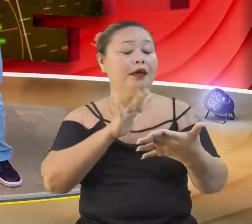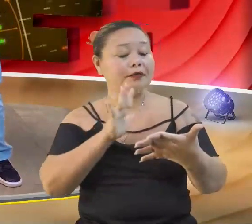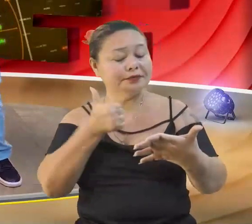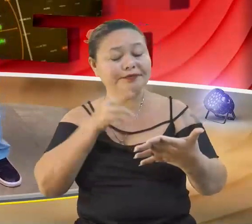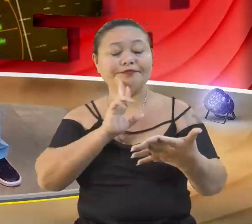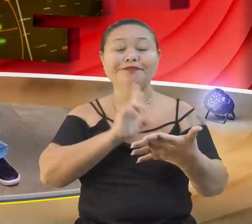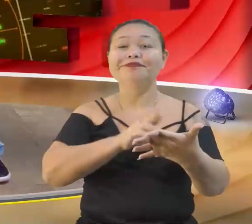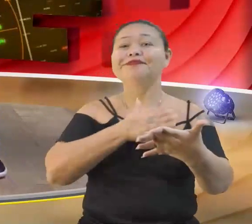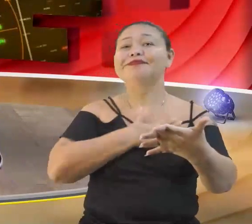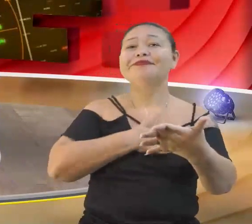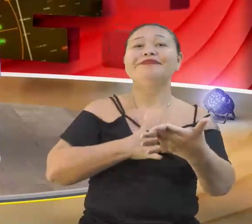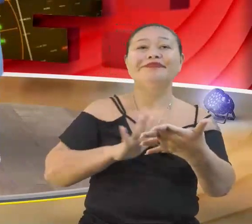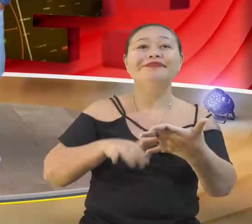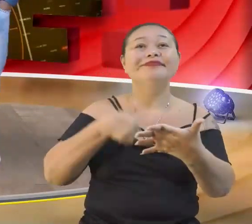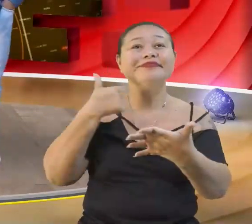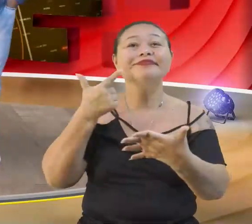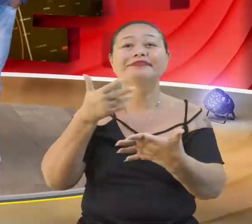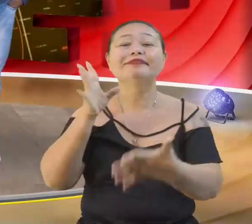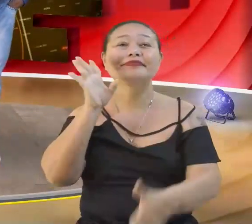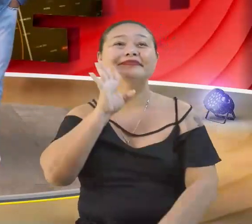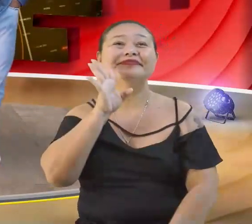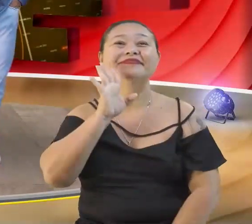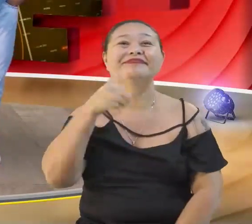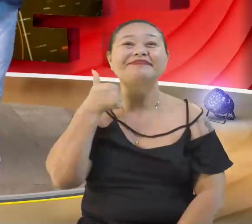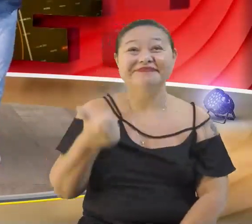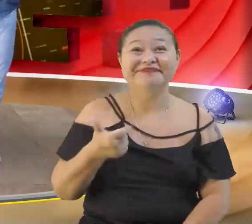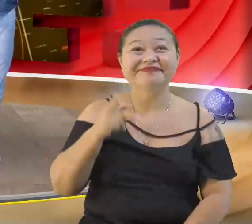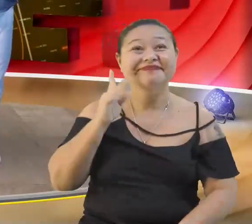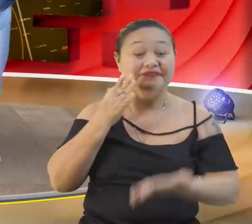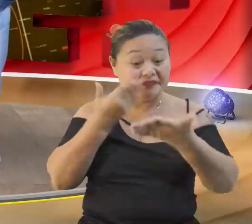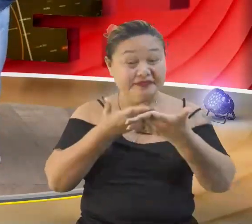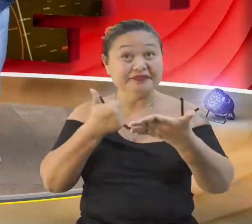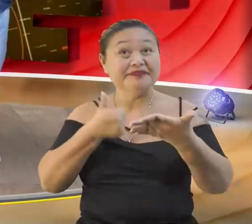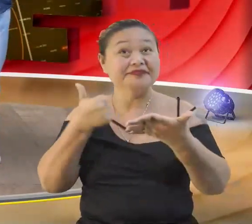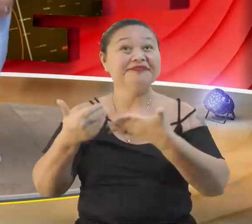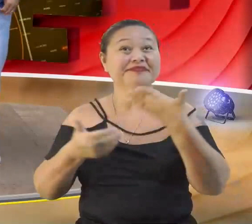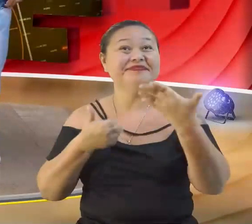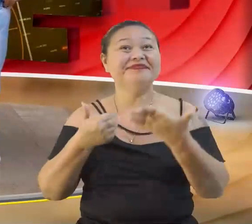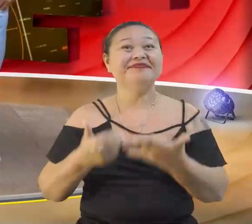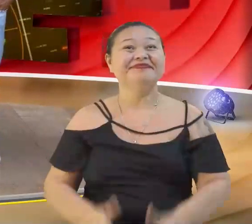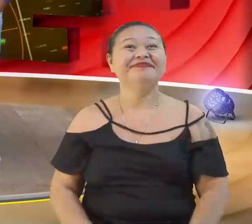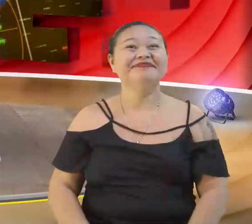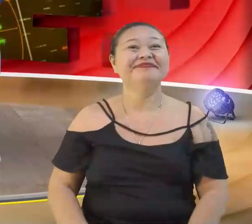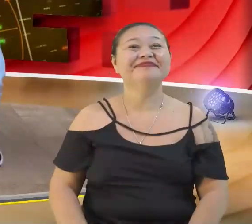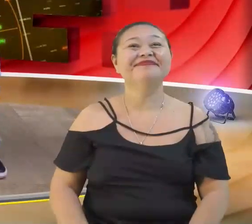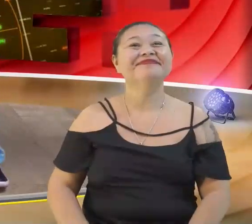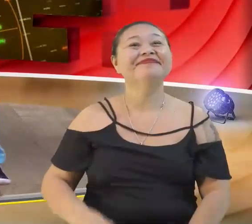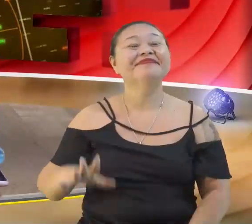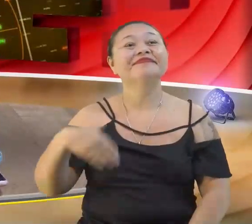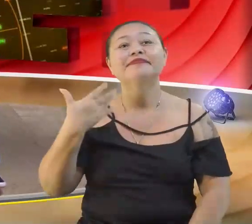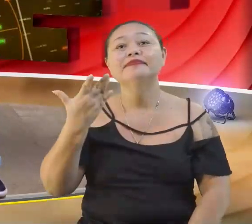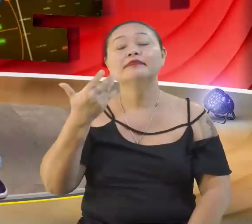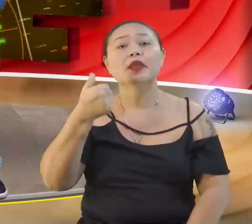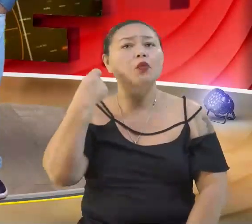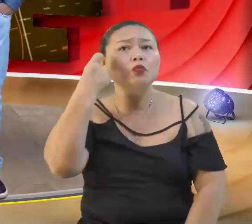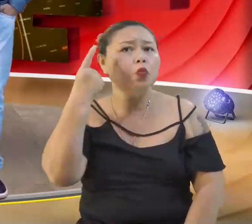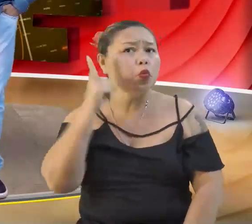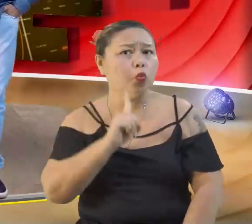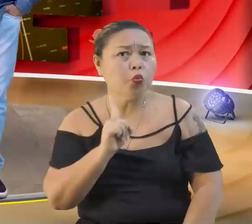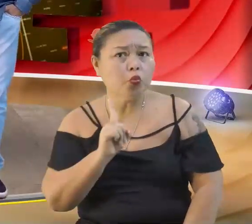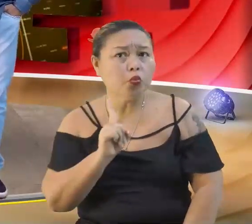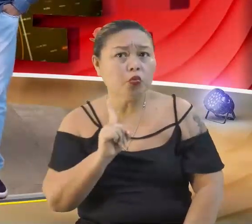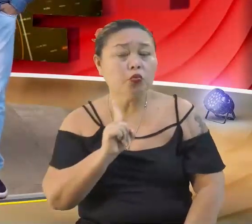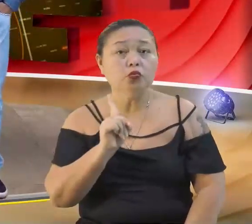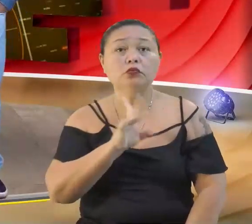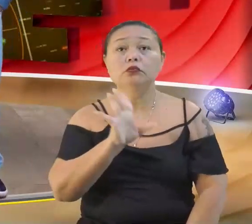vai de boa. Mas é legal. Aí vai de boa. Pá, beleza? Pá, é aquele estalozinho. Não ficaram dúvidas, né? Tudo muito